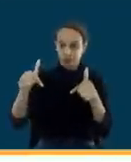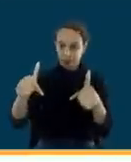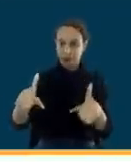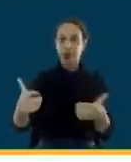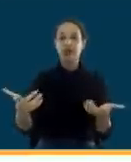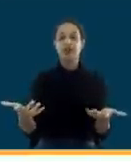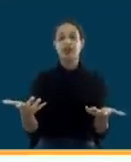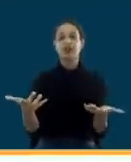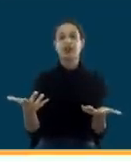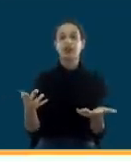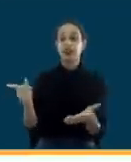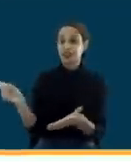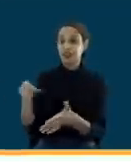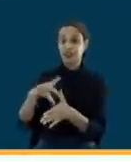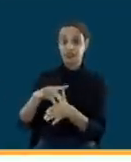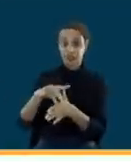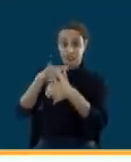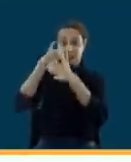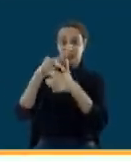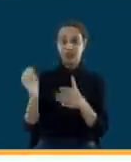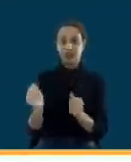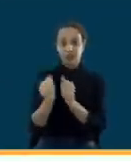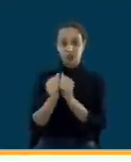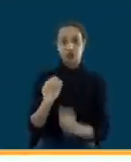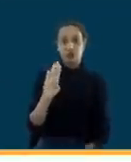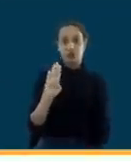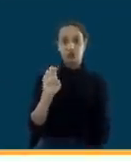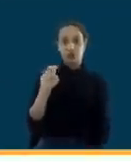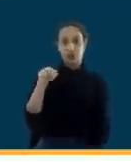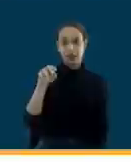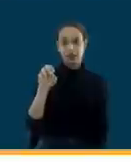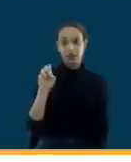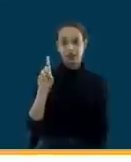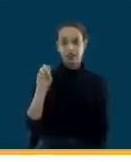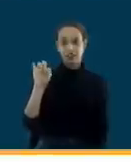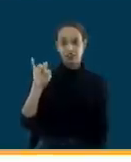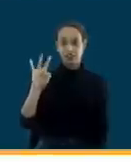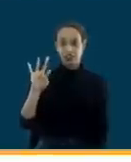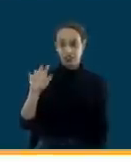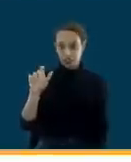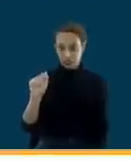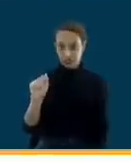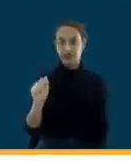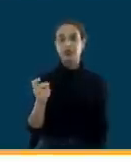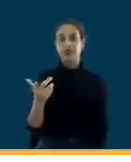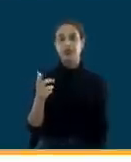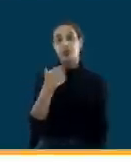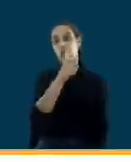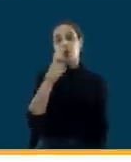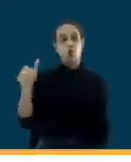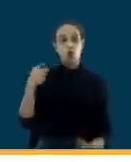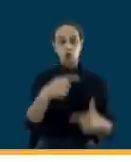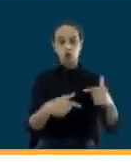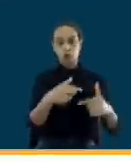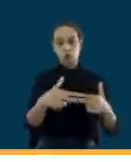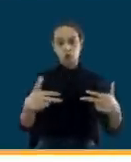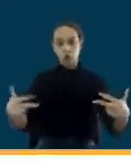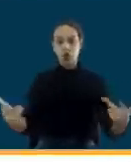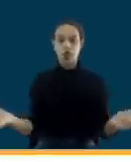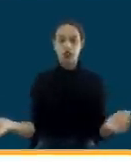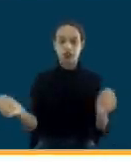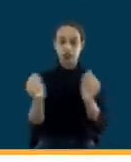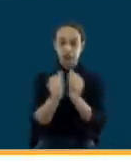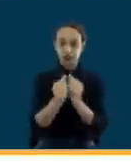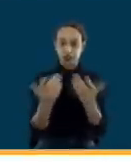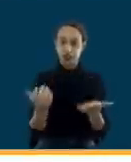de liderar, juntamente com Benedita da Silva e outros políticos que a apoiaram de maneira